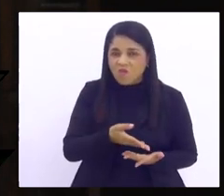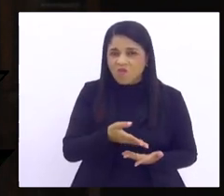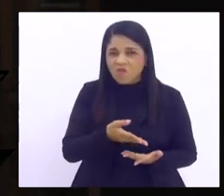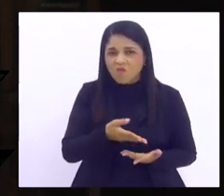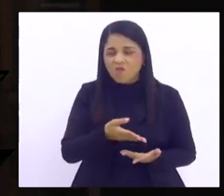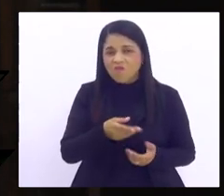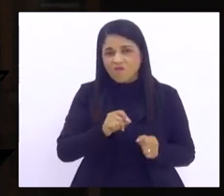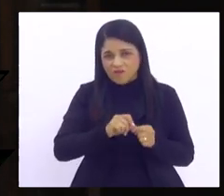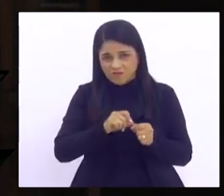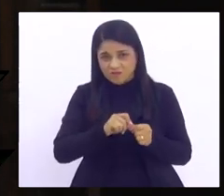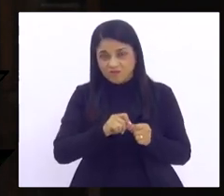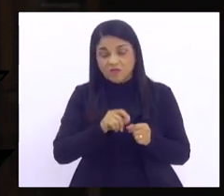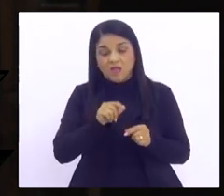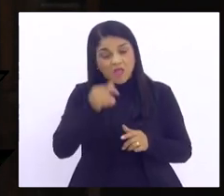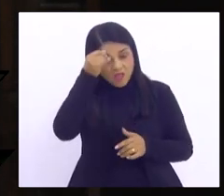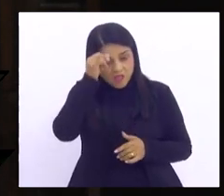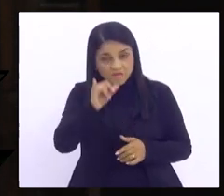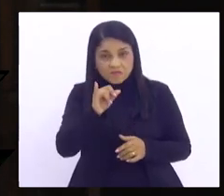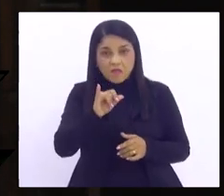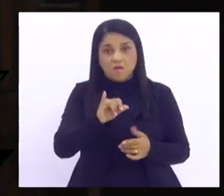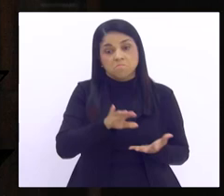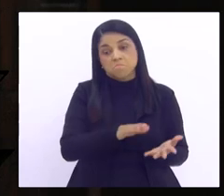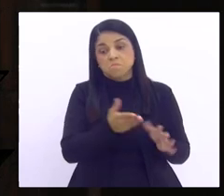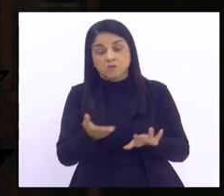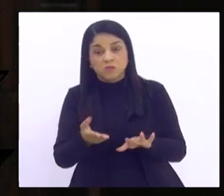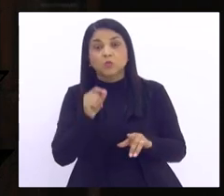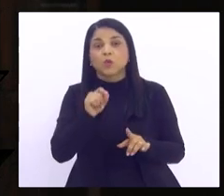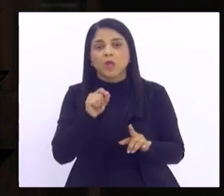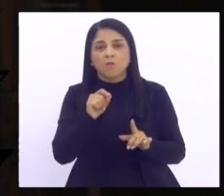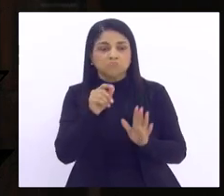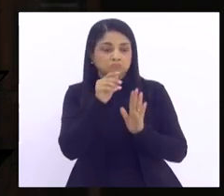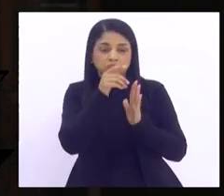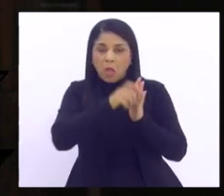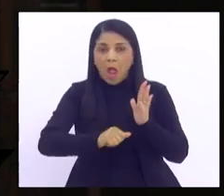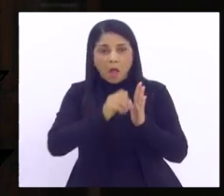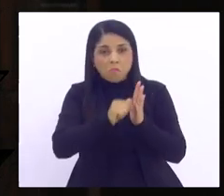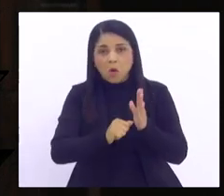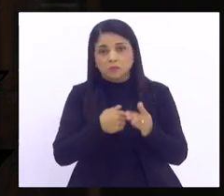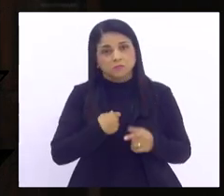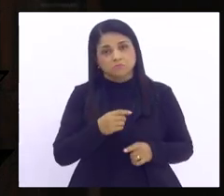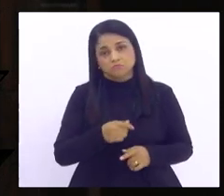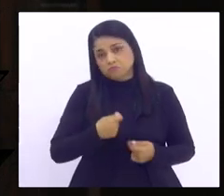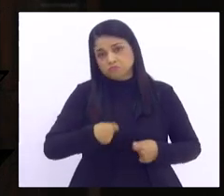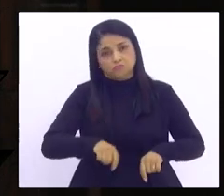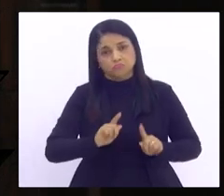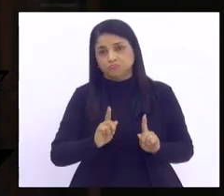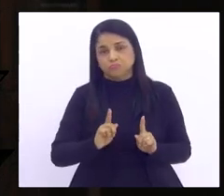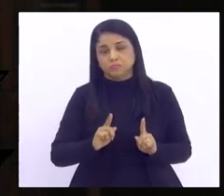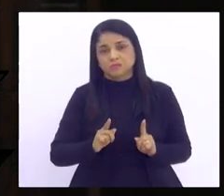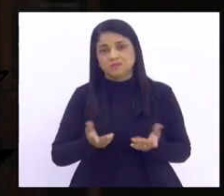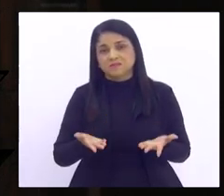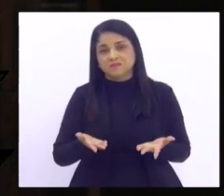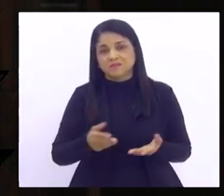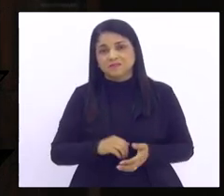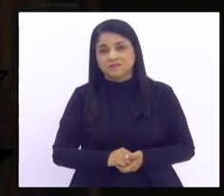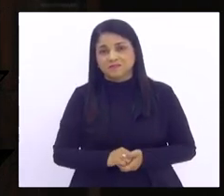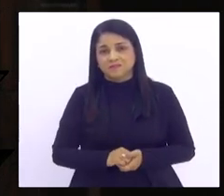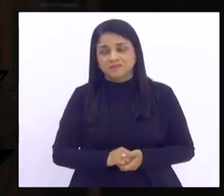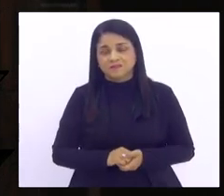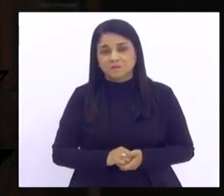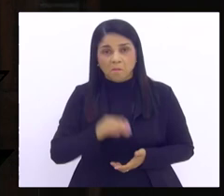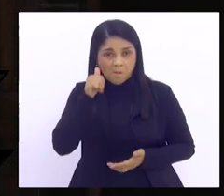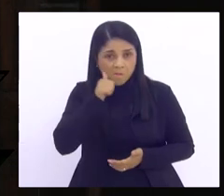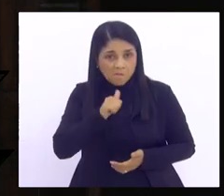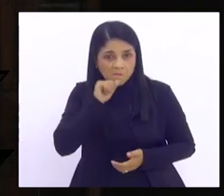essa mortandade exatamente não abortando. Se estão morrendo por causa do aborto, então não vamos abortar. Ao invés de